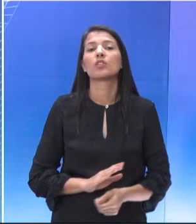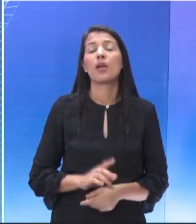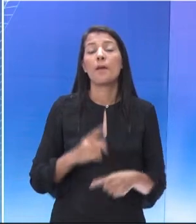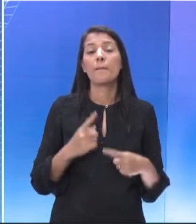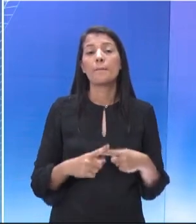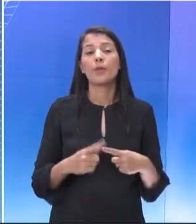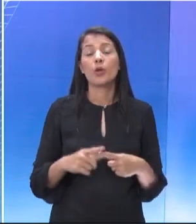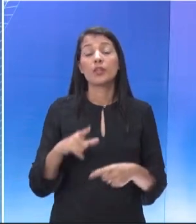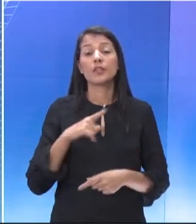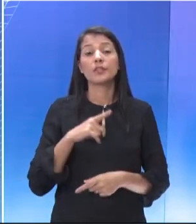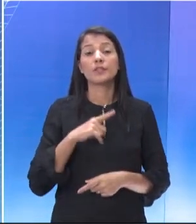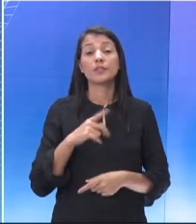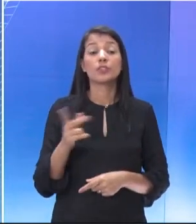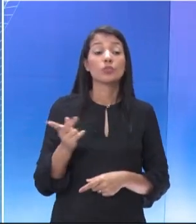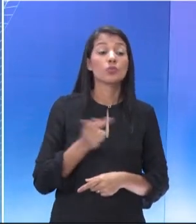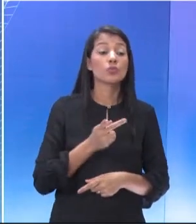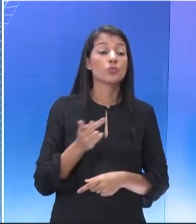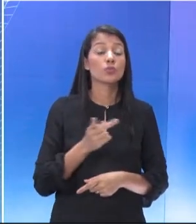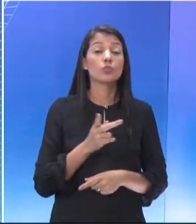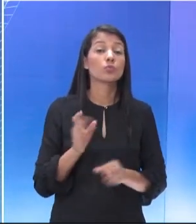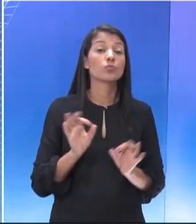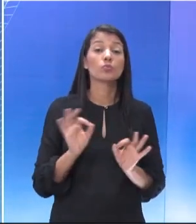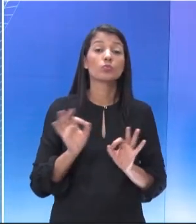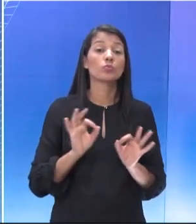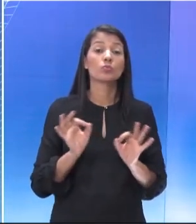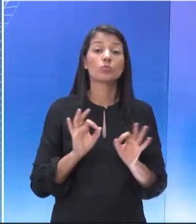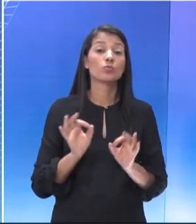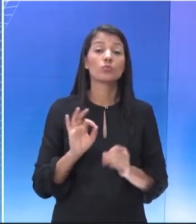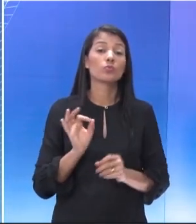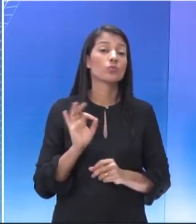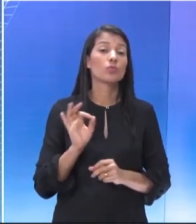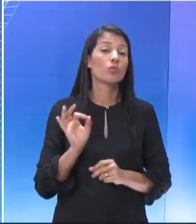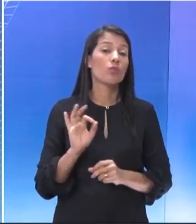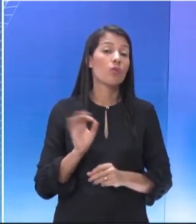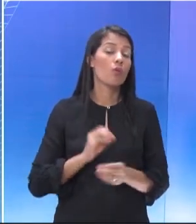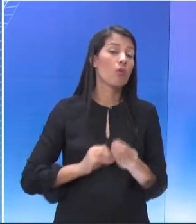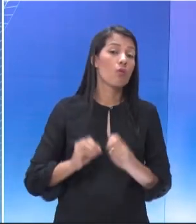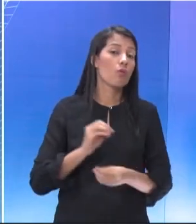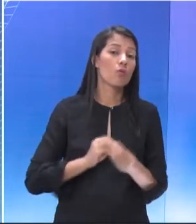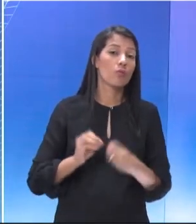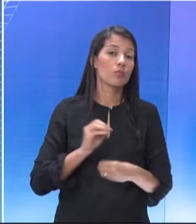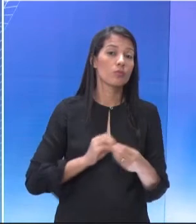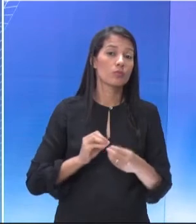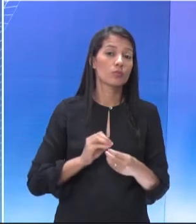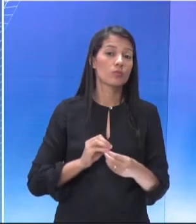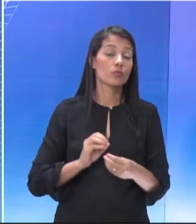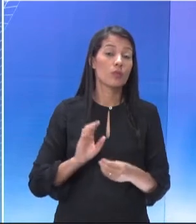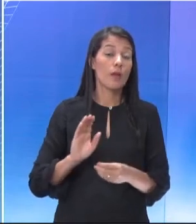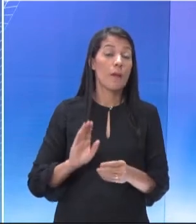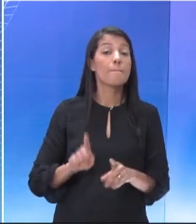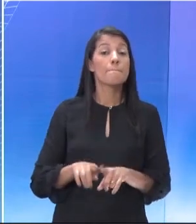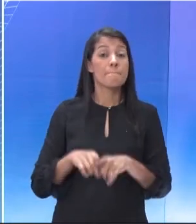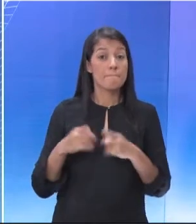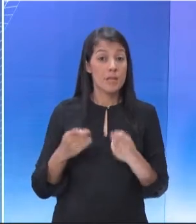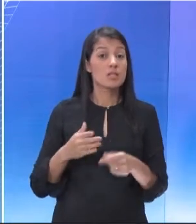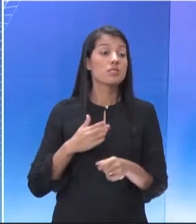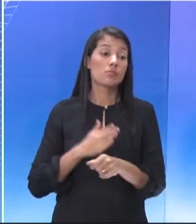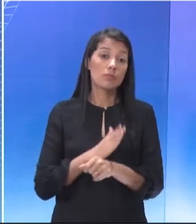mas eles acabam interagindo, né, através de compostos químicos, que vai fazer com que essa